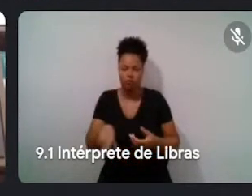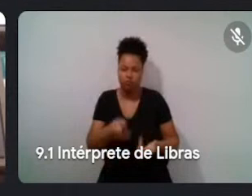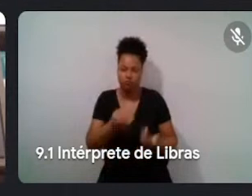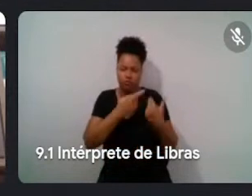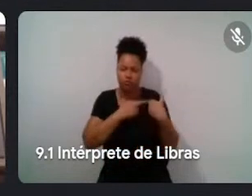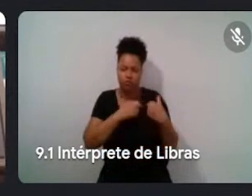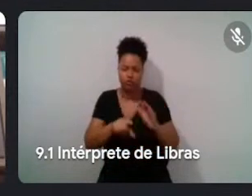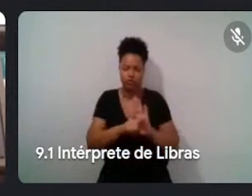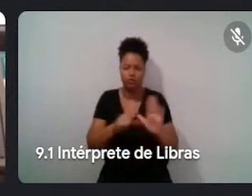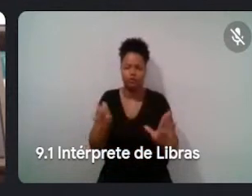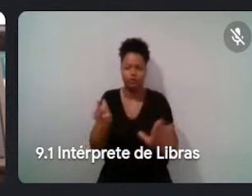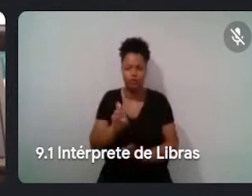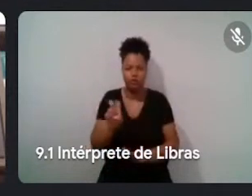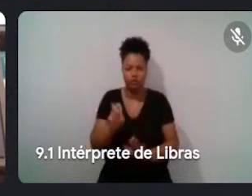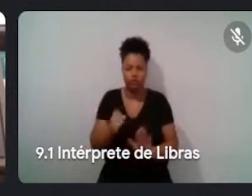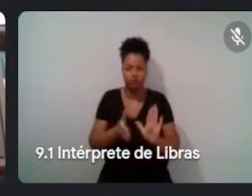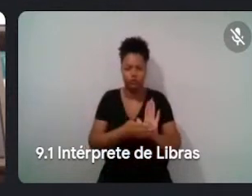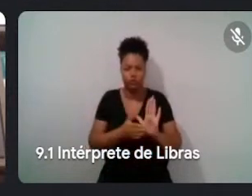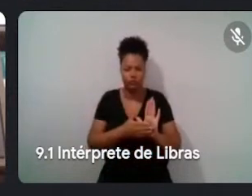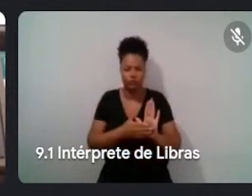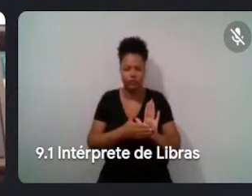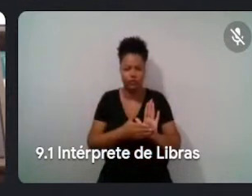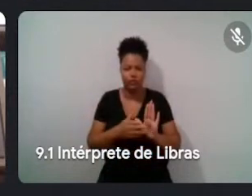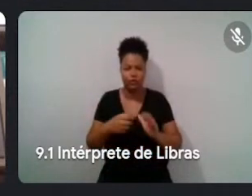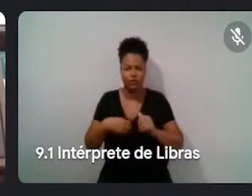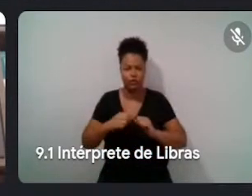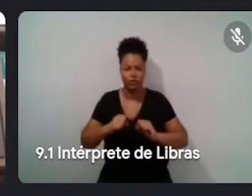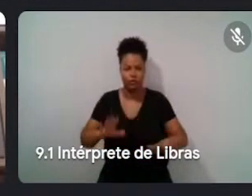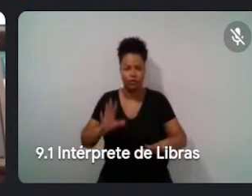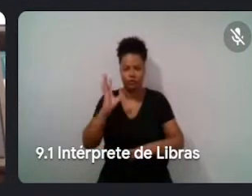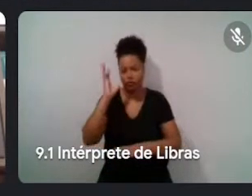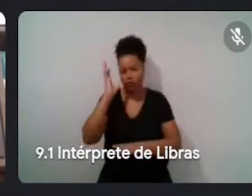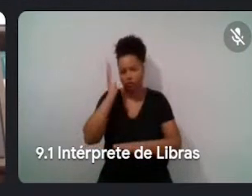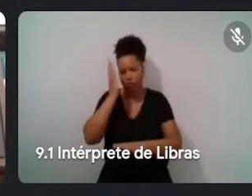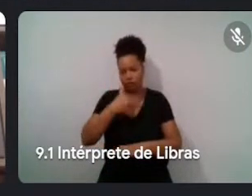pauta, prestação de contas eleitorais número